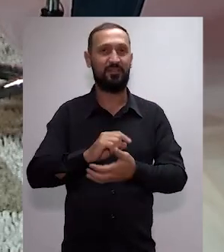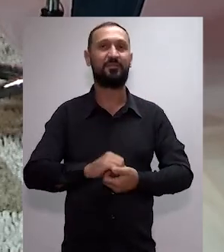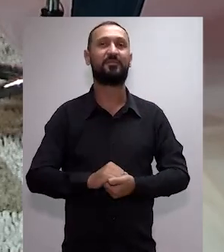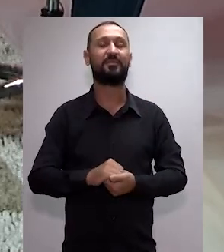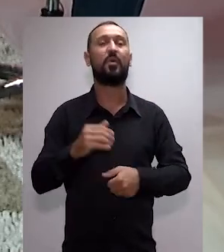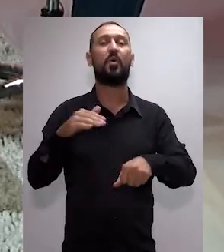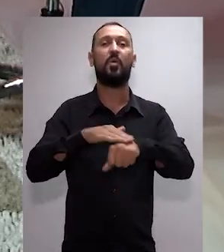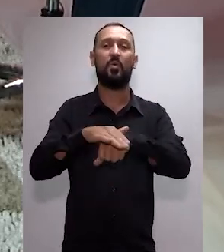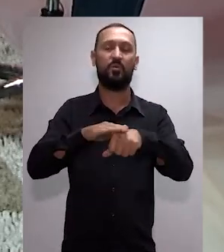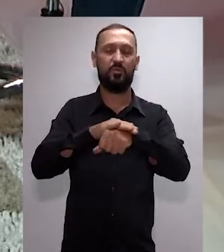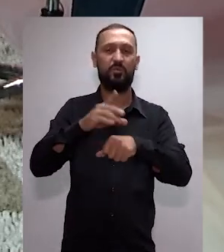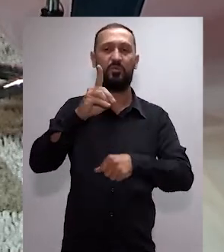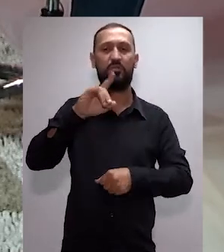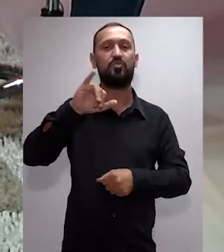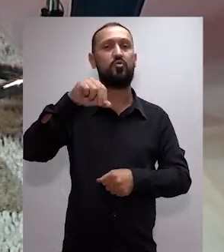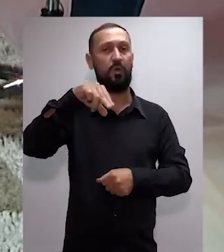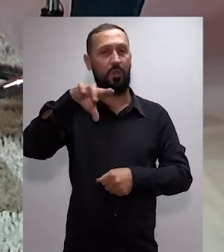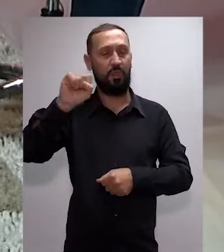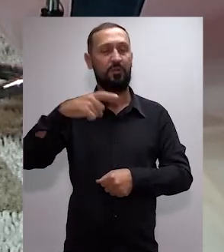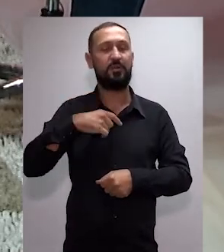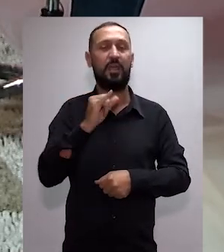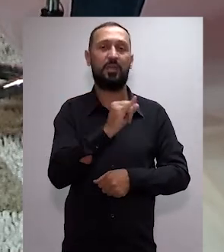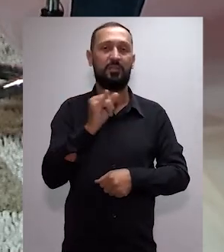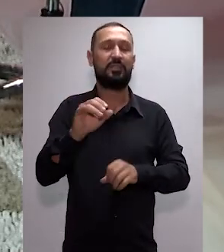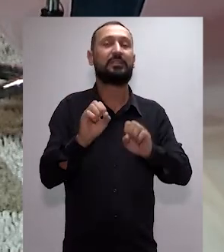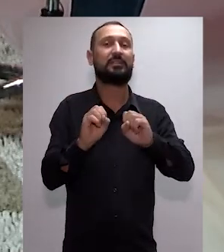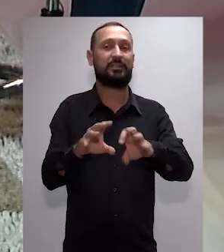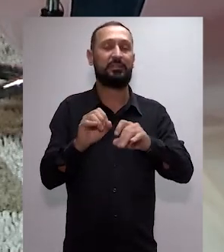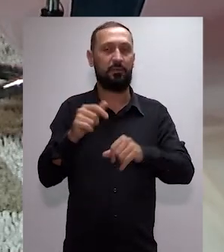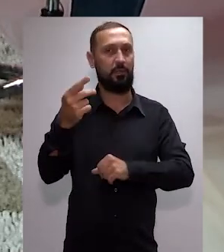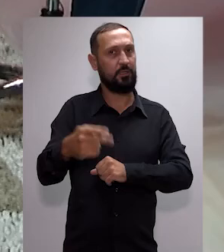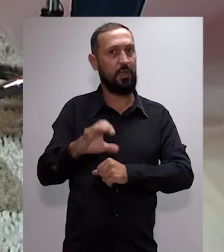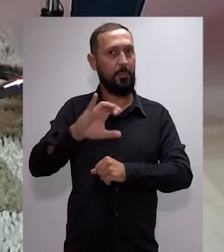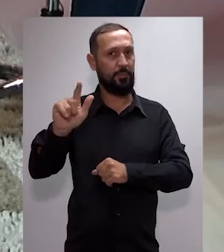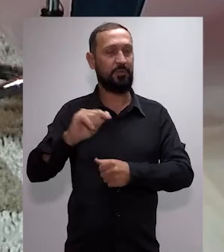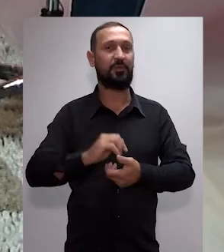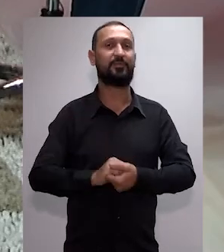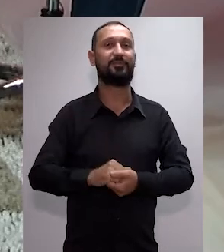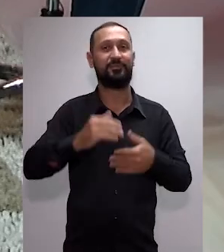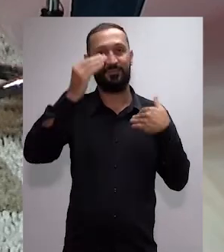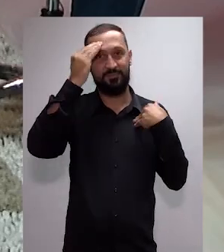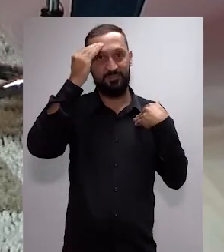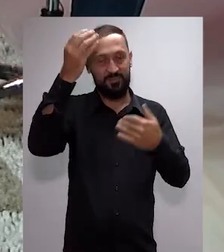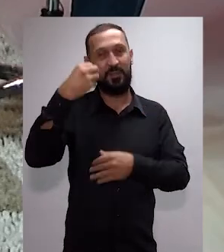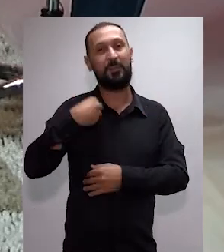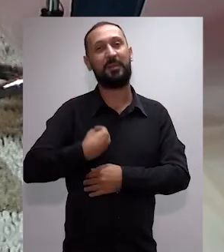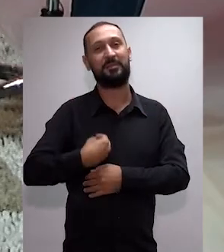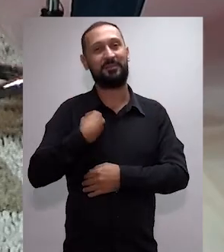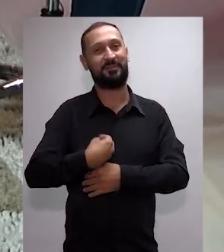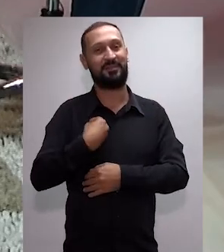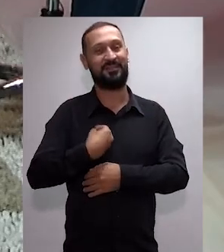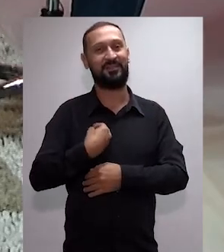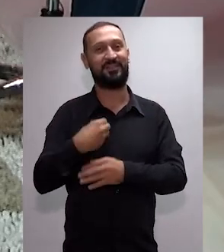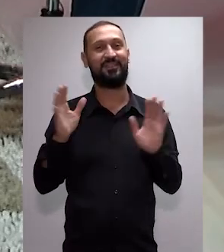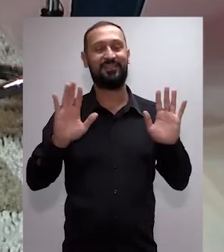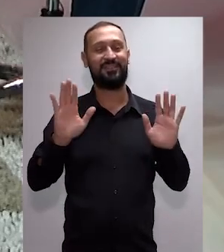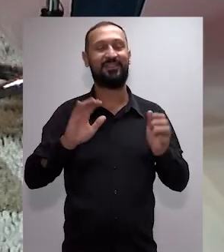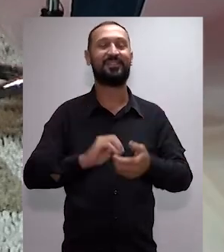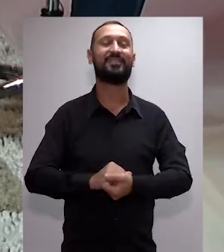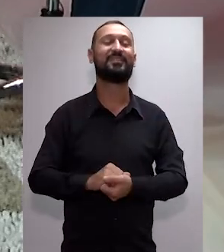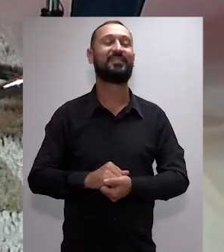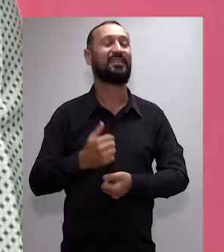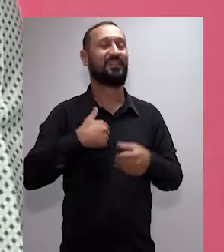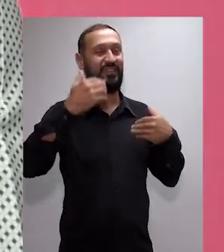um Velocidade. Conversei com o Jones George, que é instrutor de trânsito aqui na capital. Obrigada pela sua participação em nosso